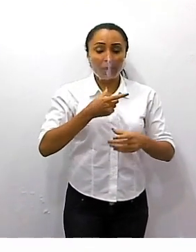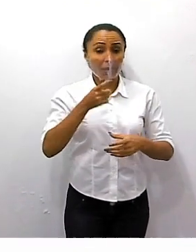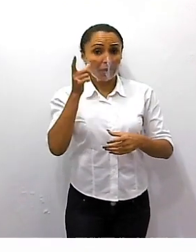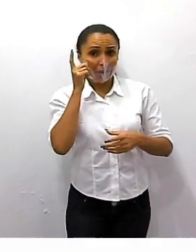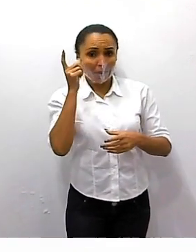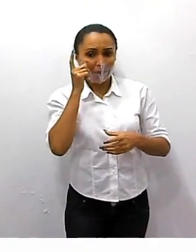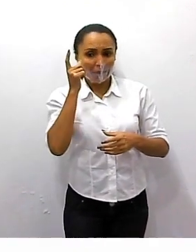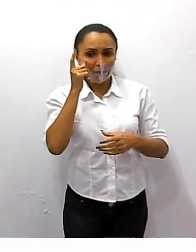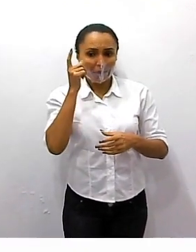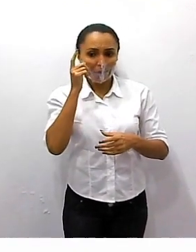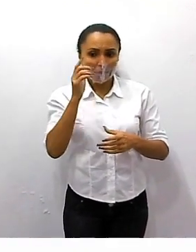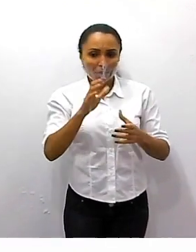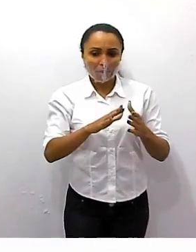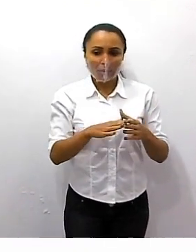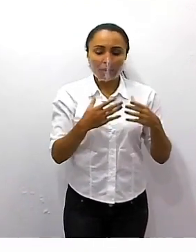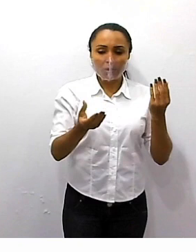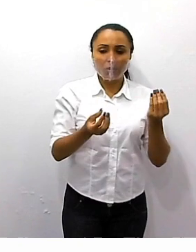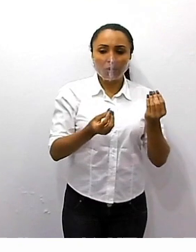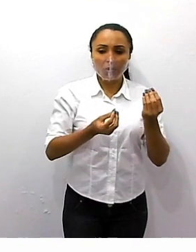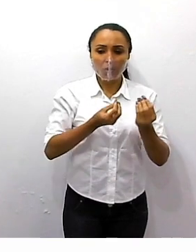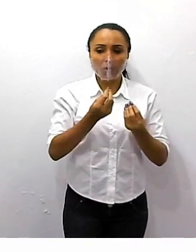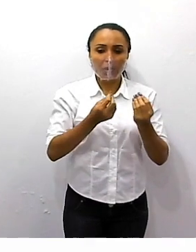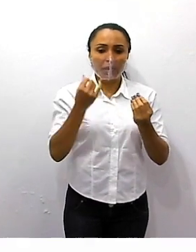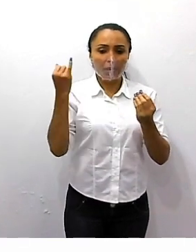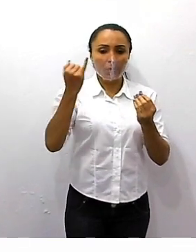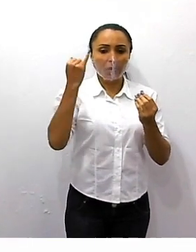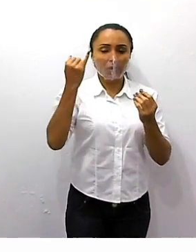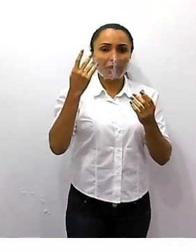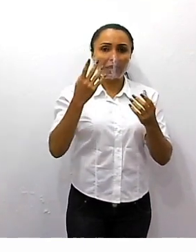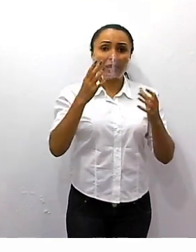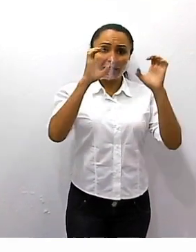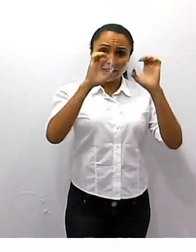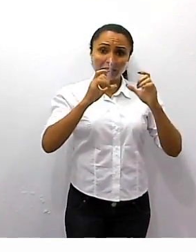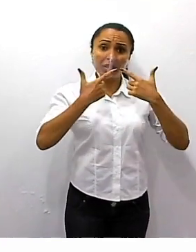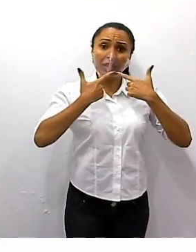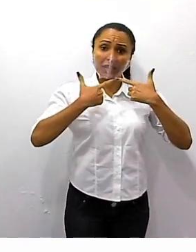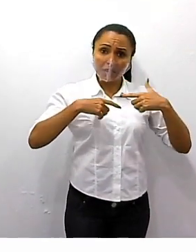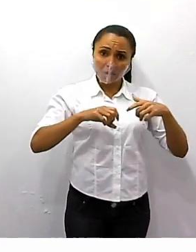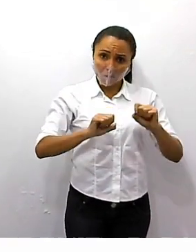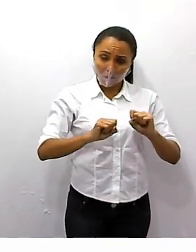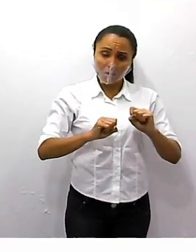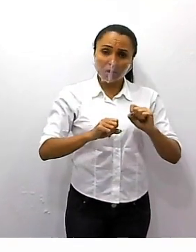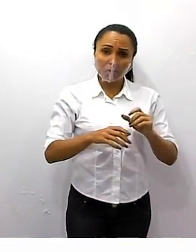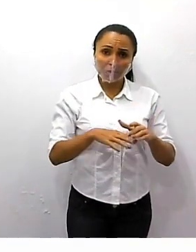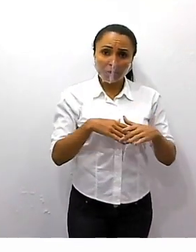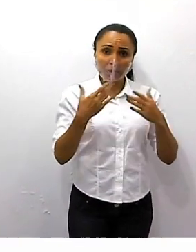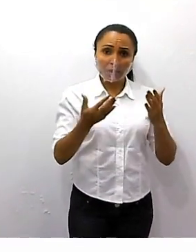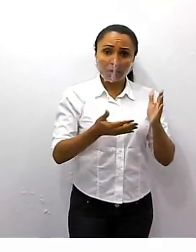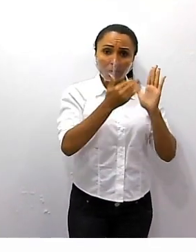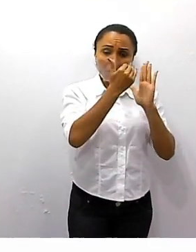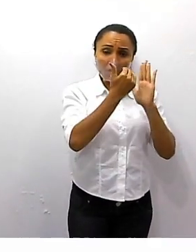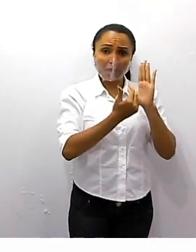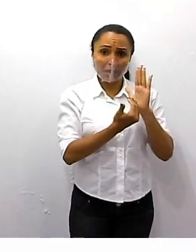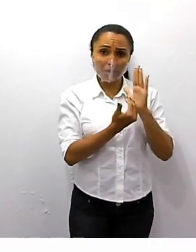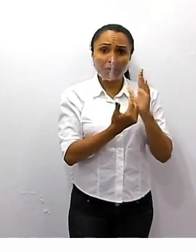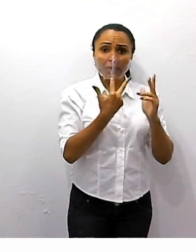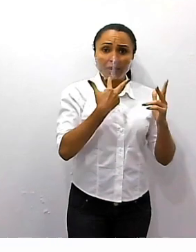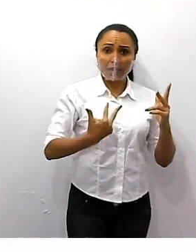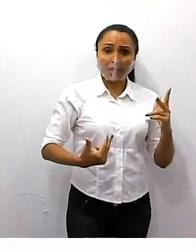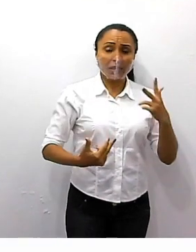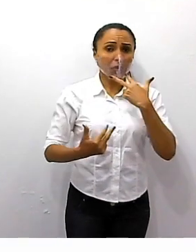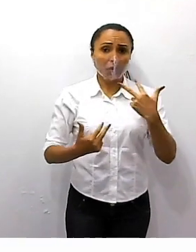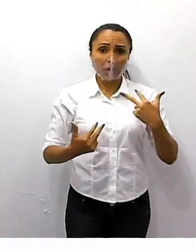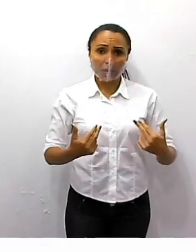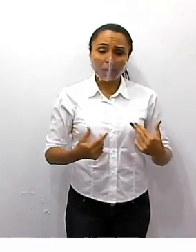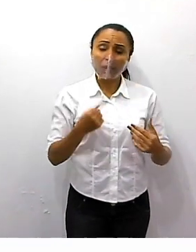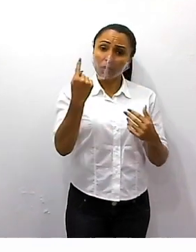alerta-nos sobre a necessidade de uma espécie de ética linguística, pautada na diferença entre as línguas, nesse caso, em